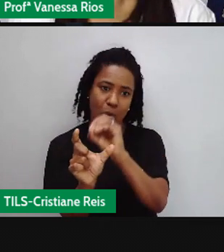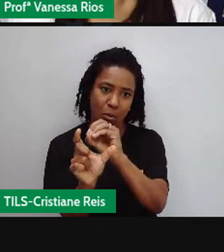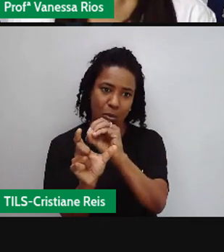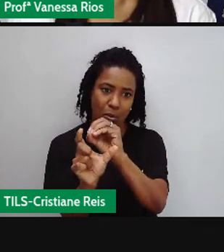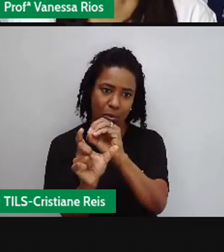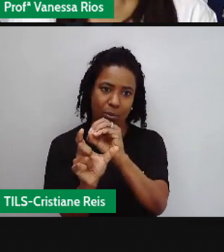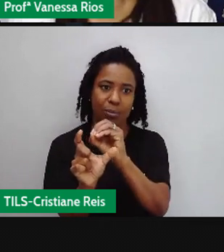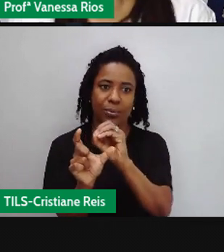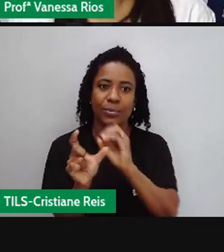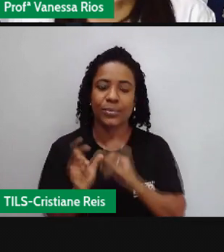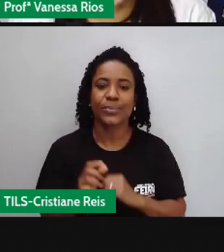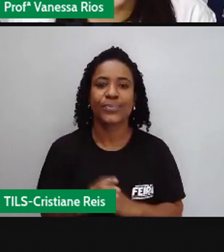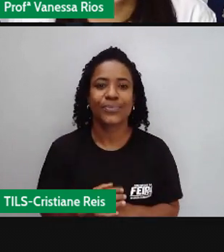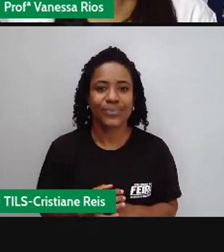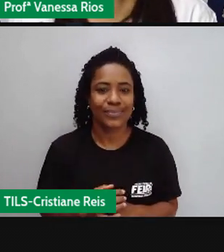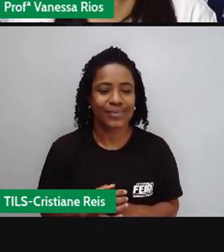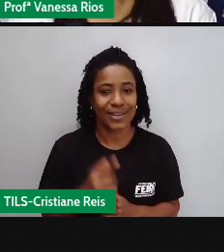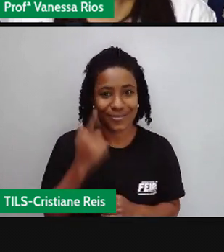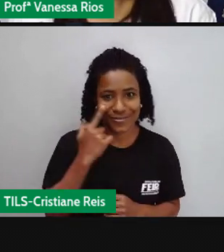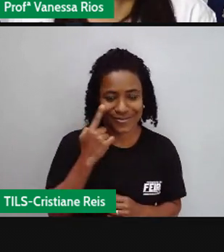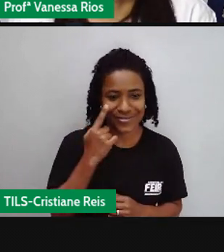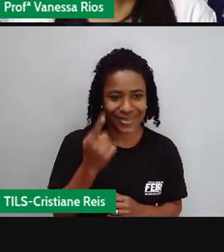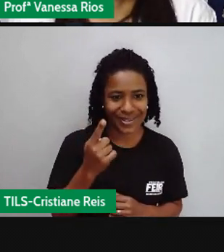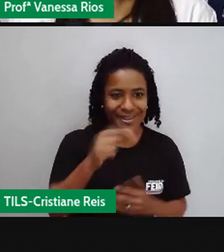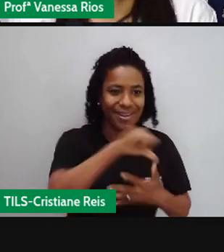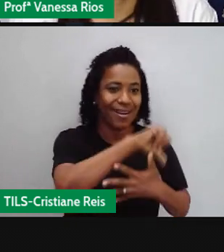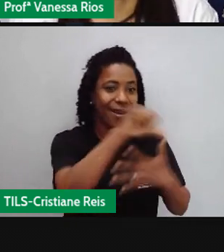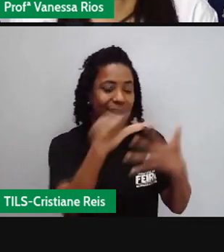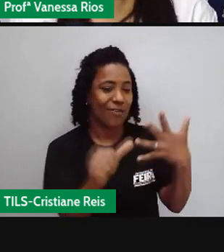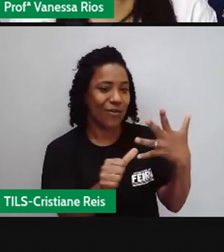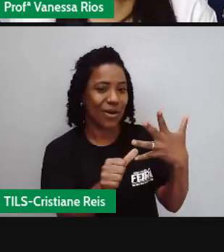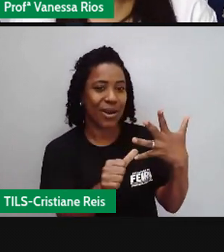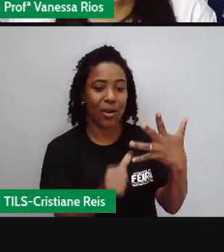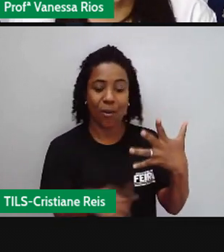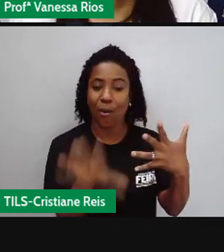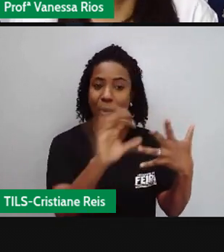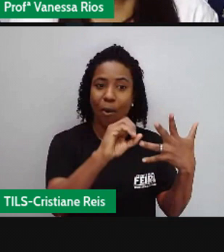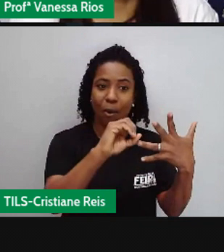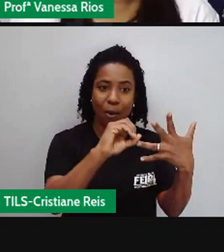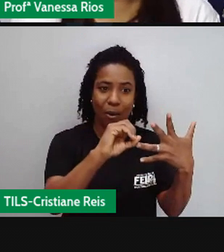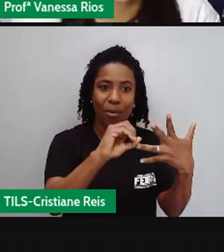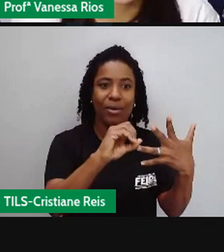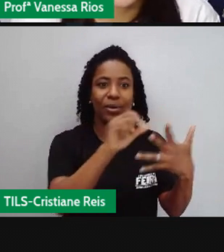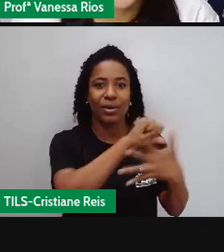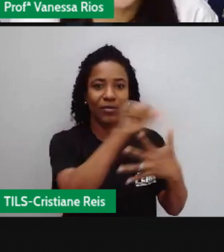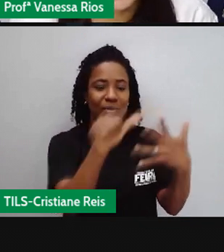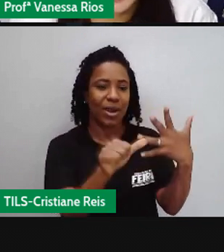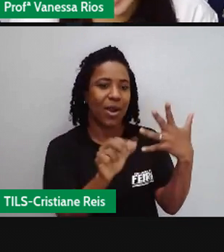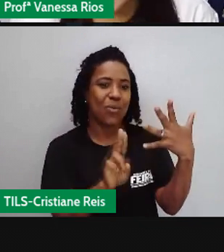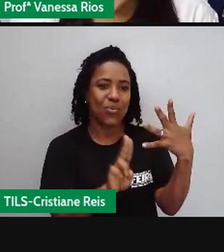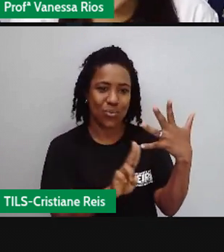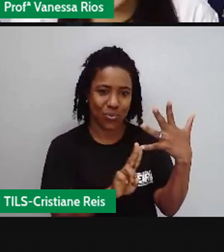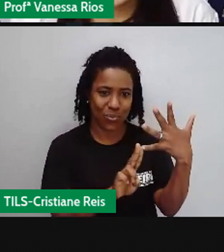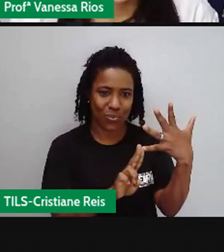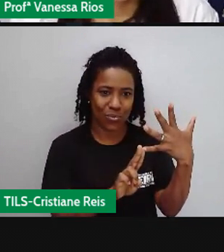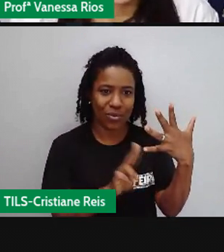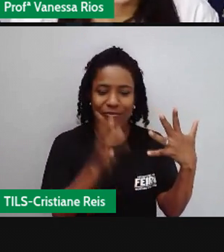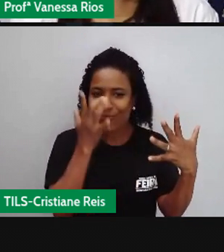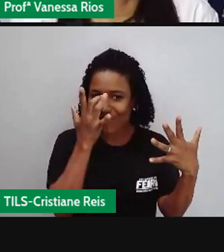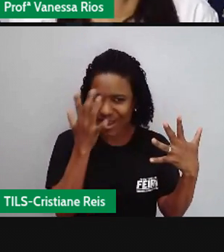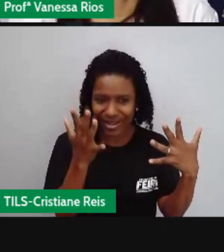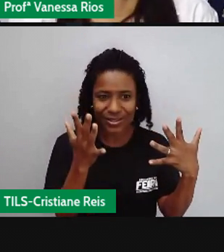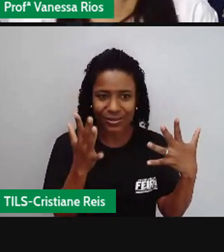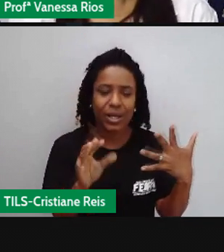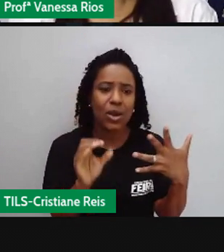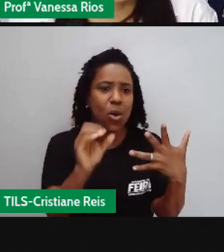só, vogais O e vogais U. Quando a gente fala separadamente, é muito fácil identificar.